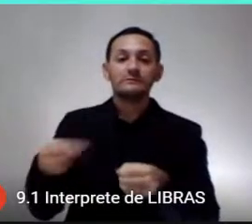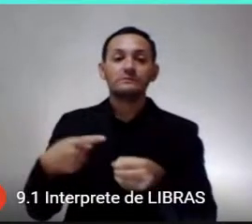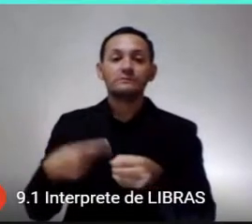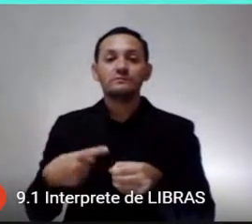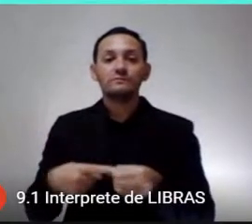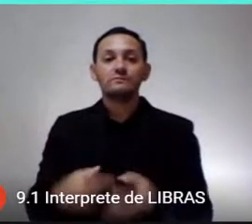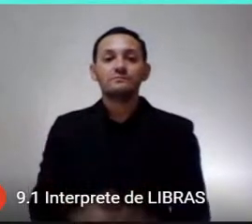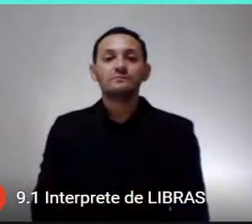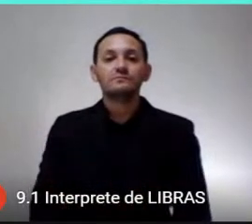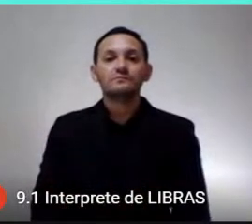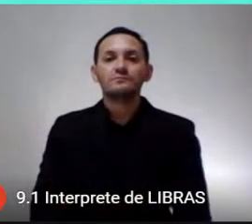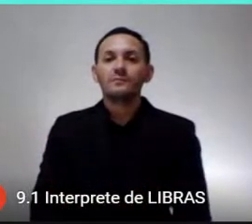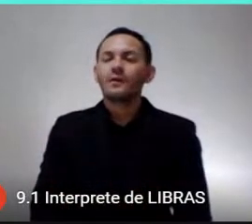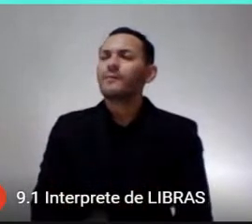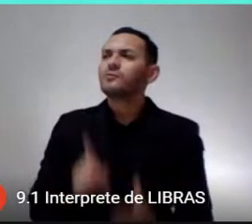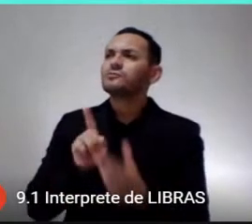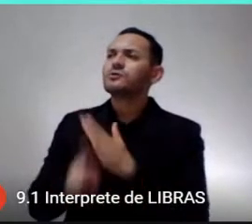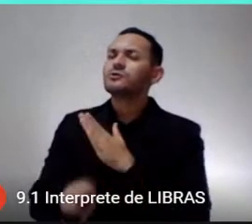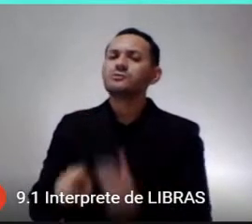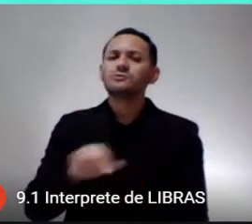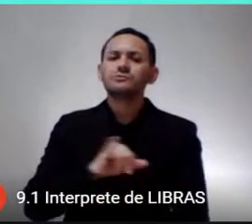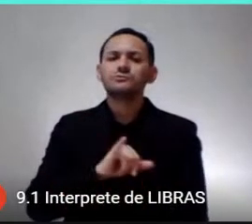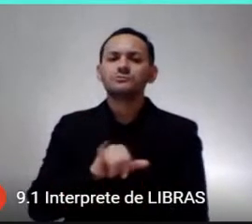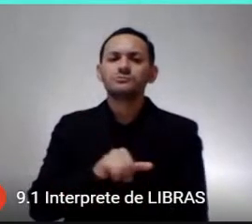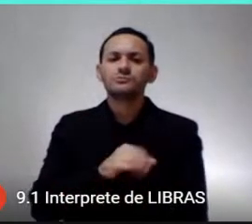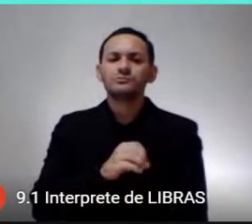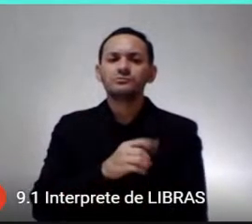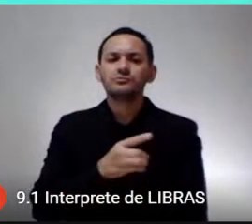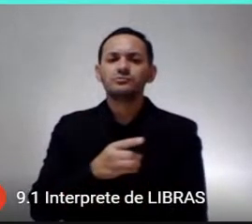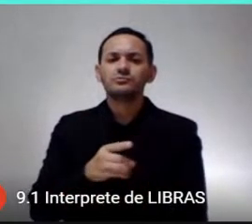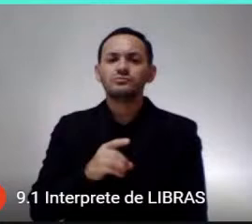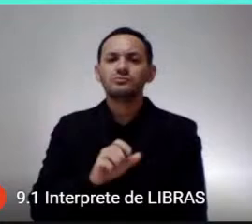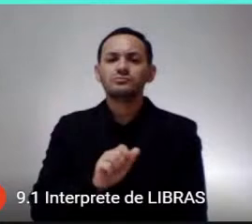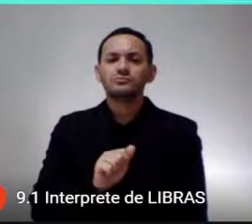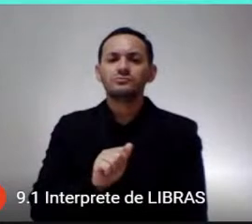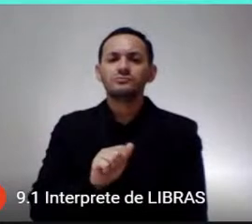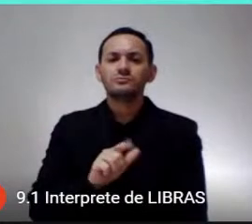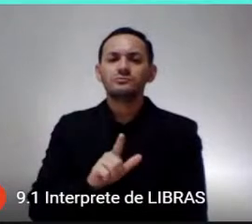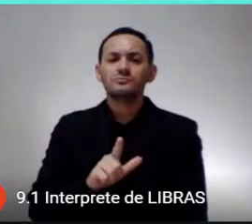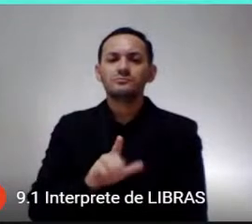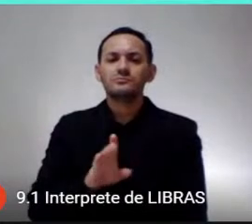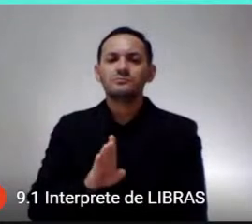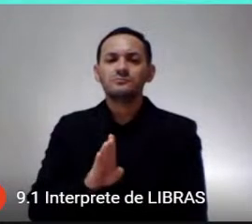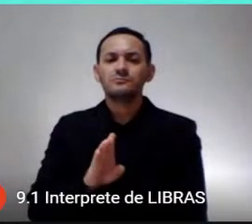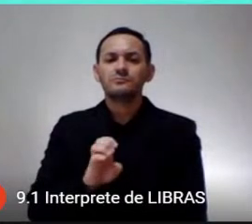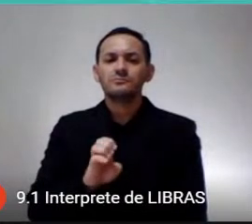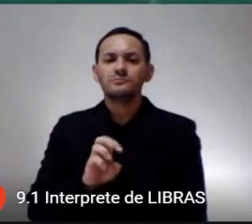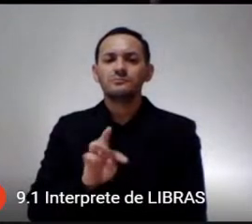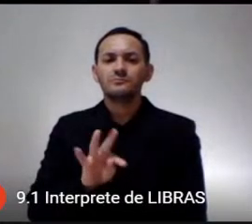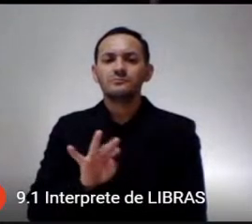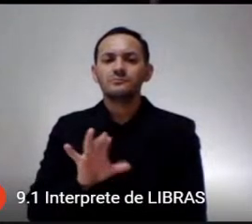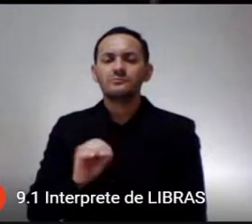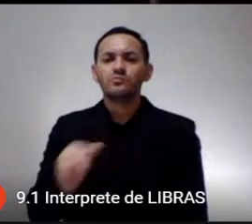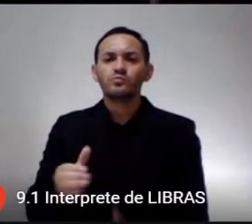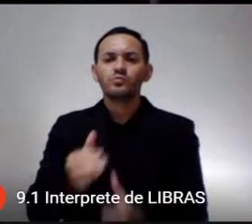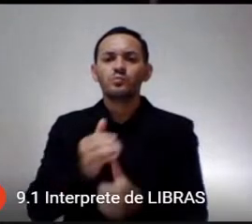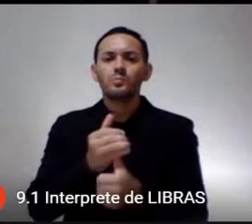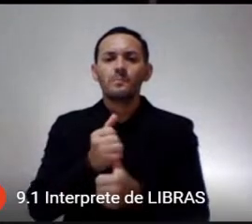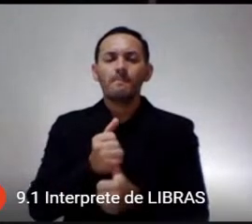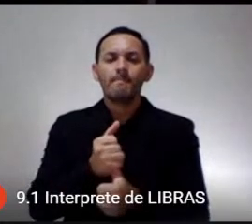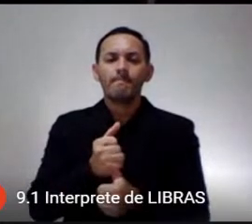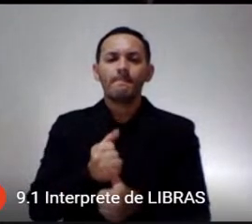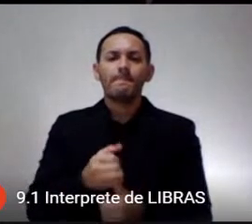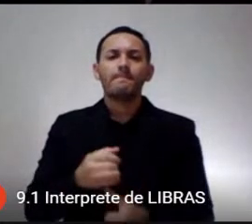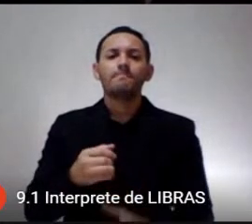Paula, e a questão do João Alberto, ele ficou como substituto? Foi substituto do doutor Baldur, porque o